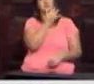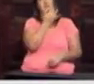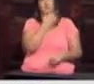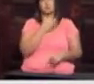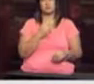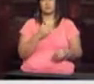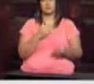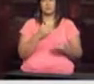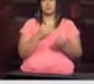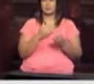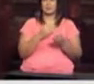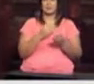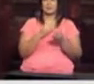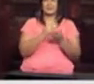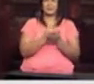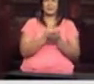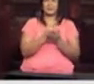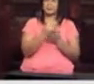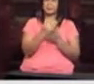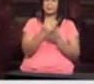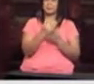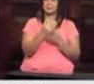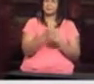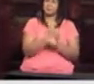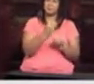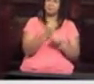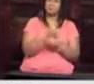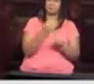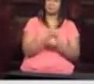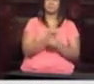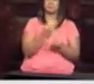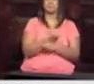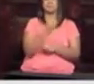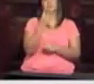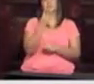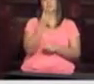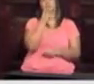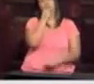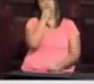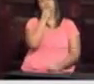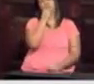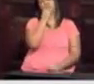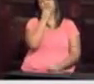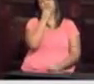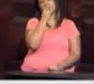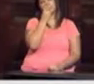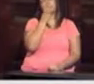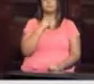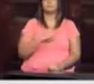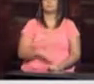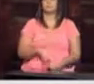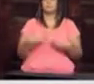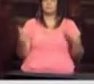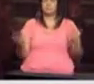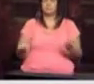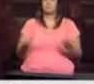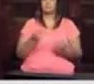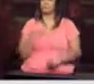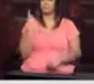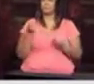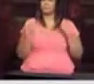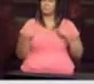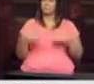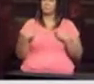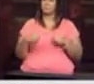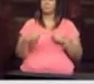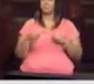está para ser, quer dizer, está para uma construção há três anos se arrastando. Então, nós precisamos, sim, que o Estado se